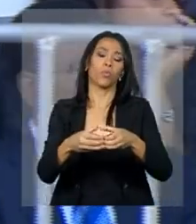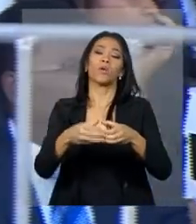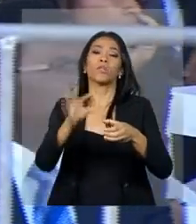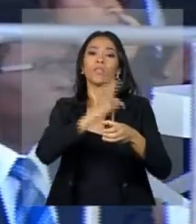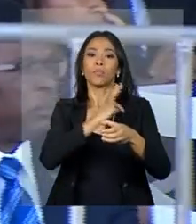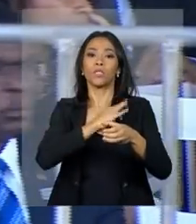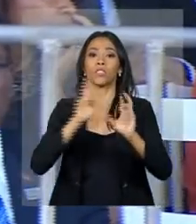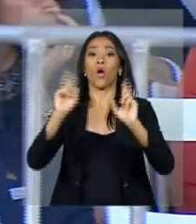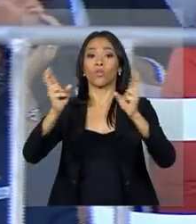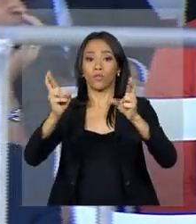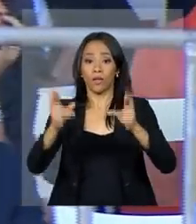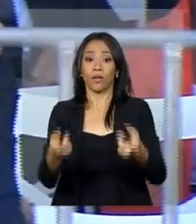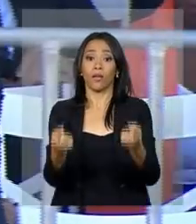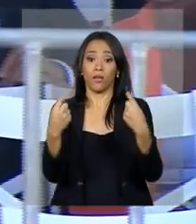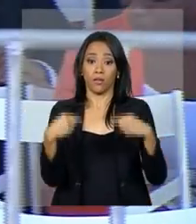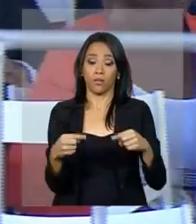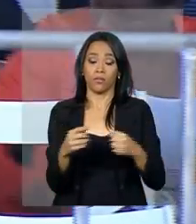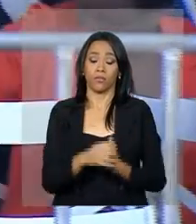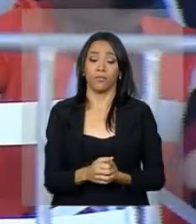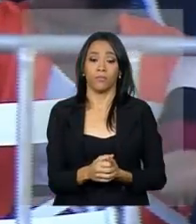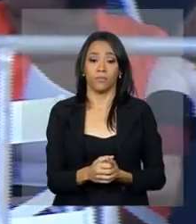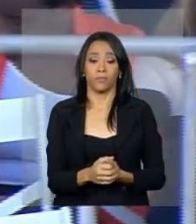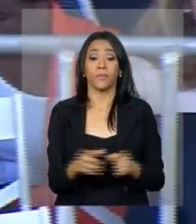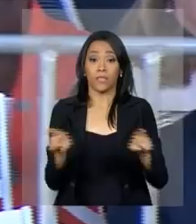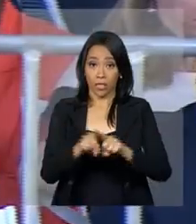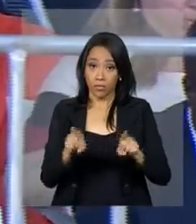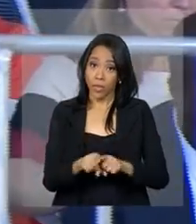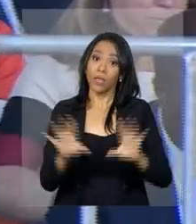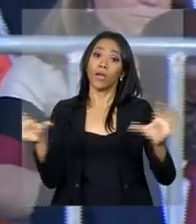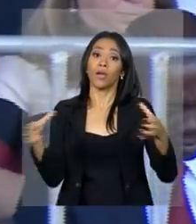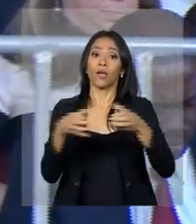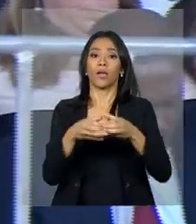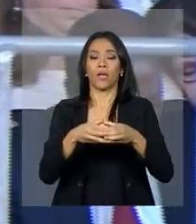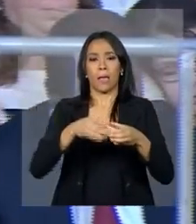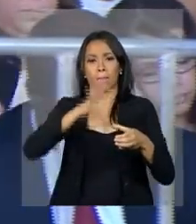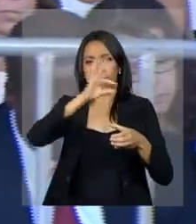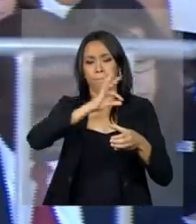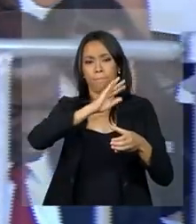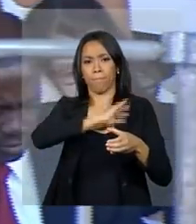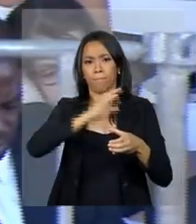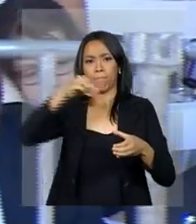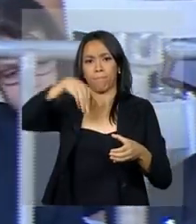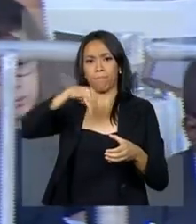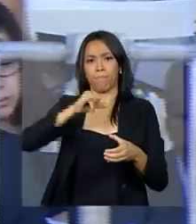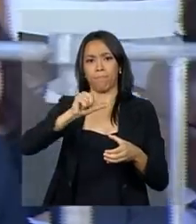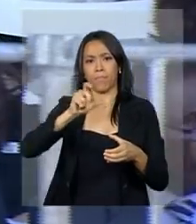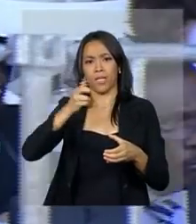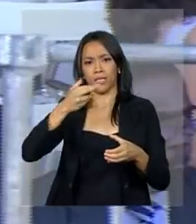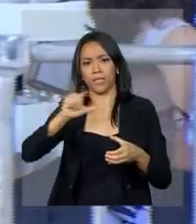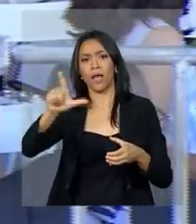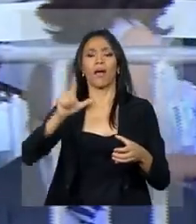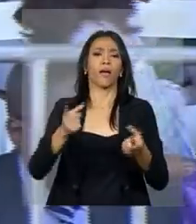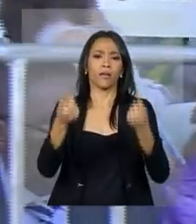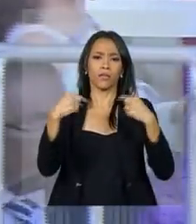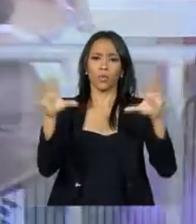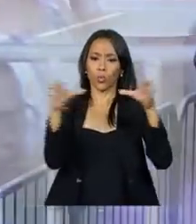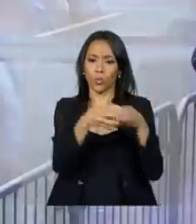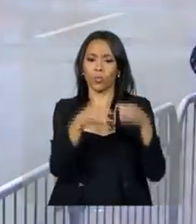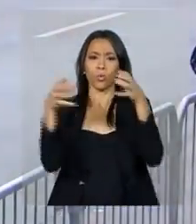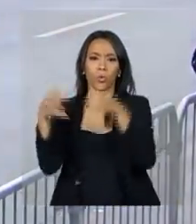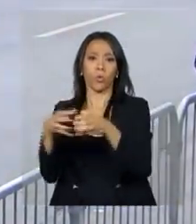Polícia Militar, Polícia, né? Federal. Polícia Militar do Distrito Federal, Corpo de Bombeiros, Segurança Pública,